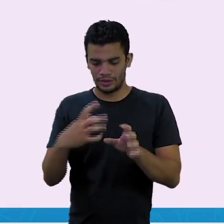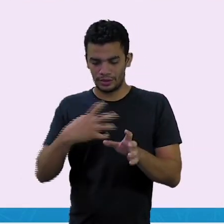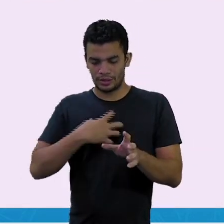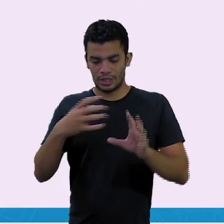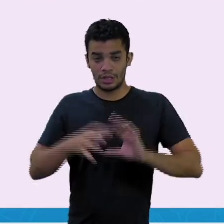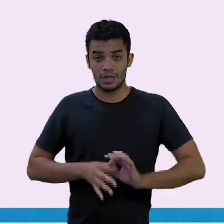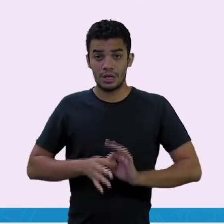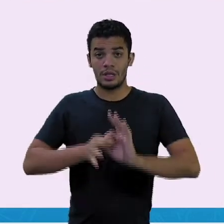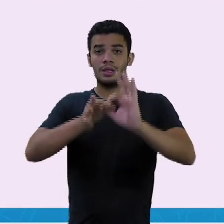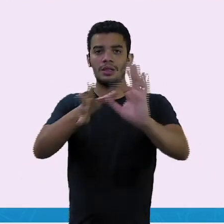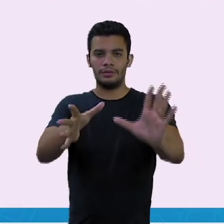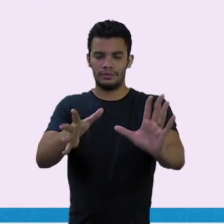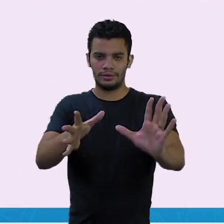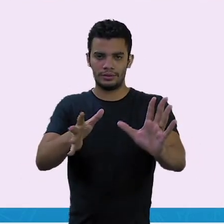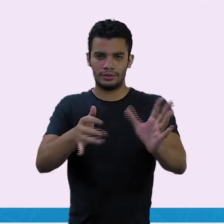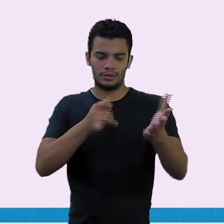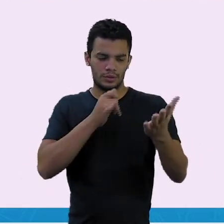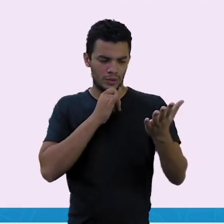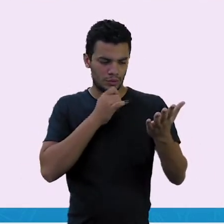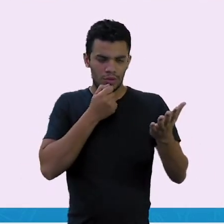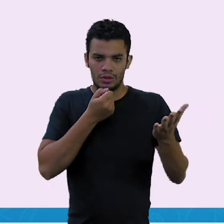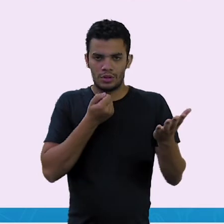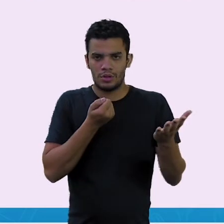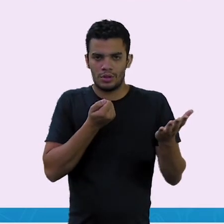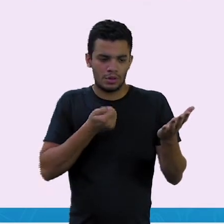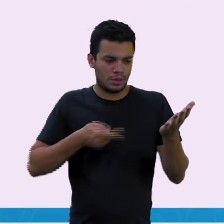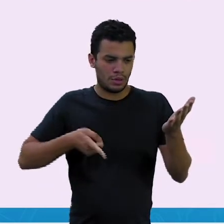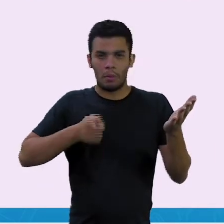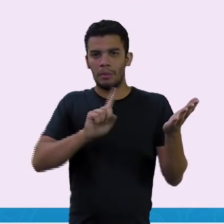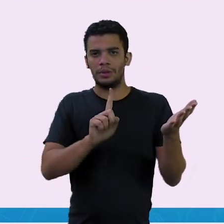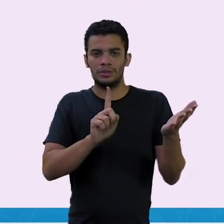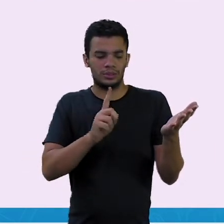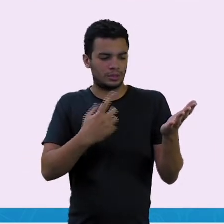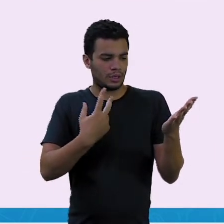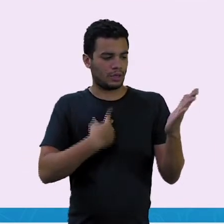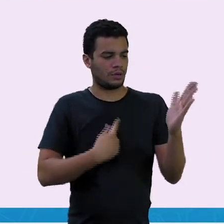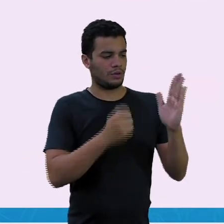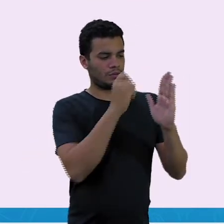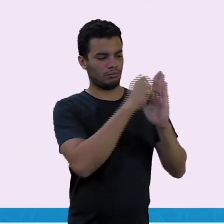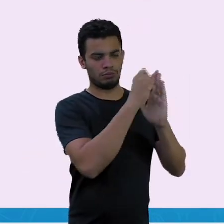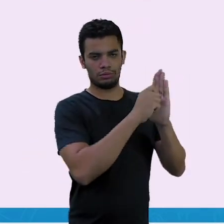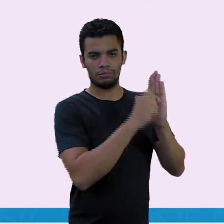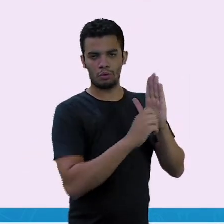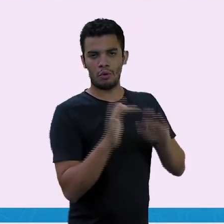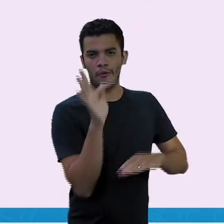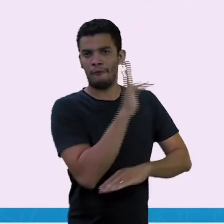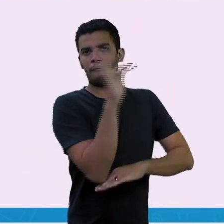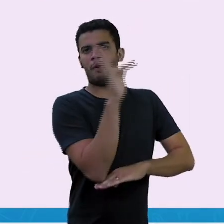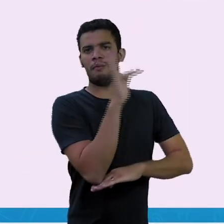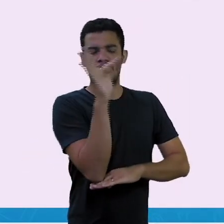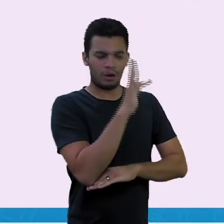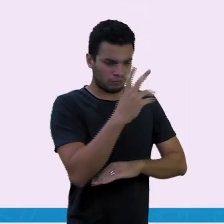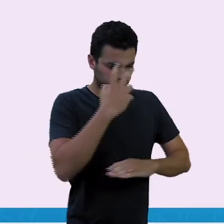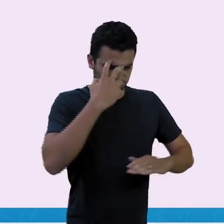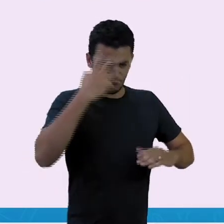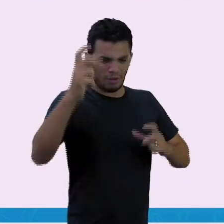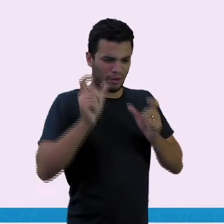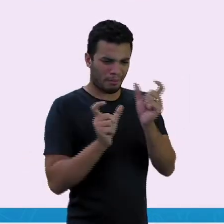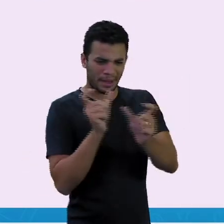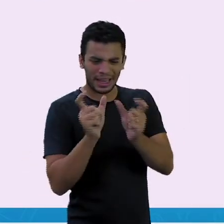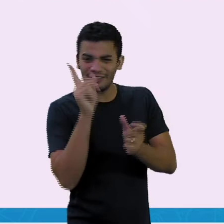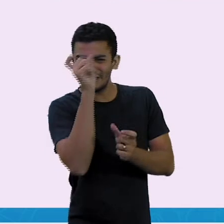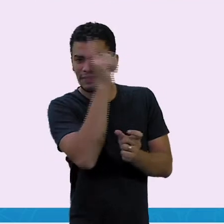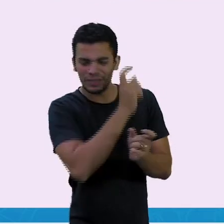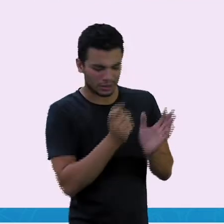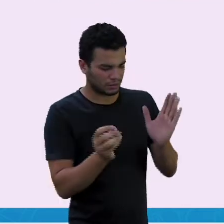faz necessariamente questão de ser começo, meio e fim. Ela é livre. Geralmente eu só transmito